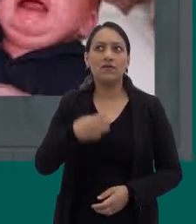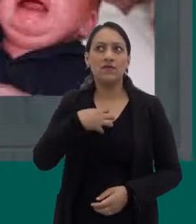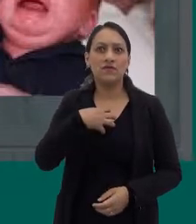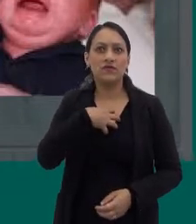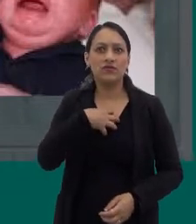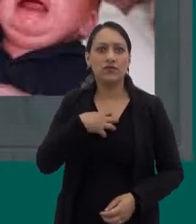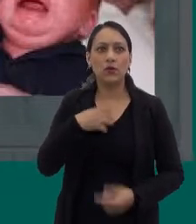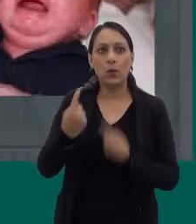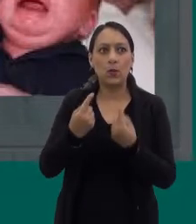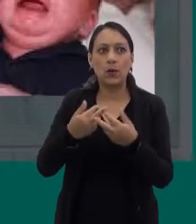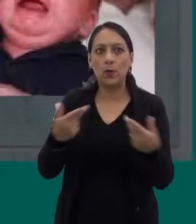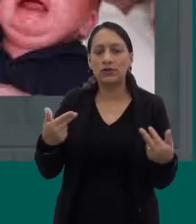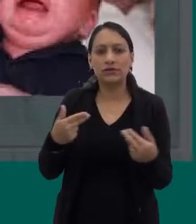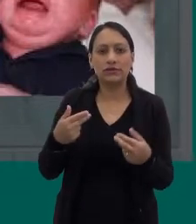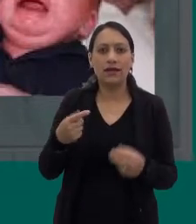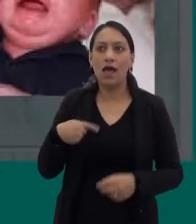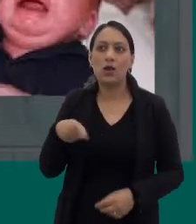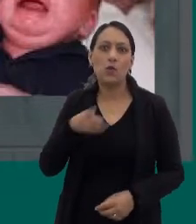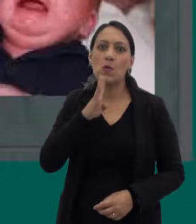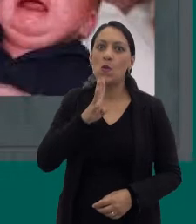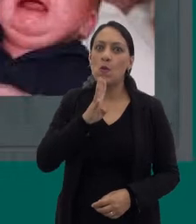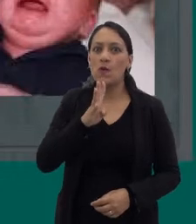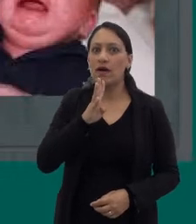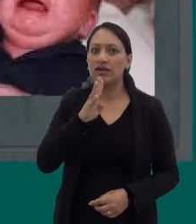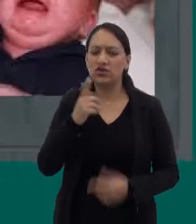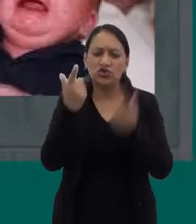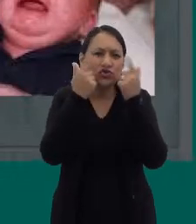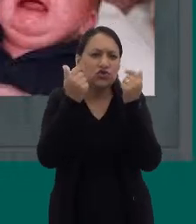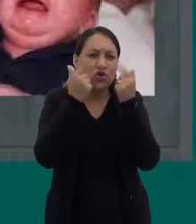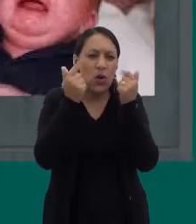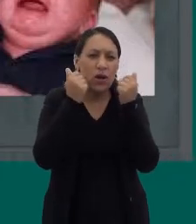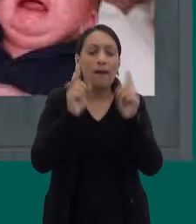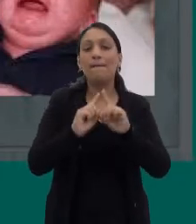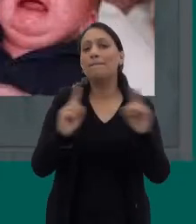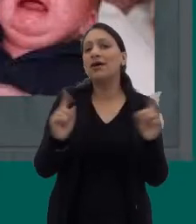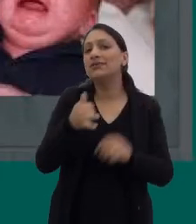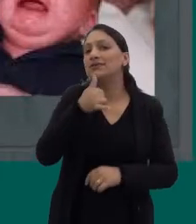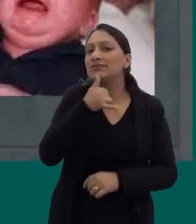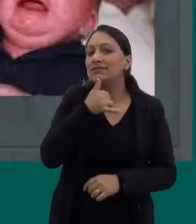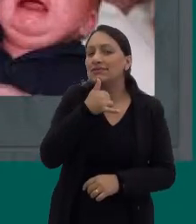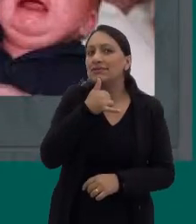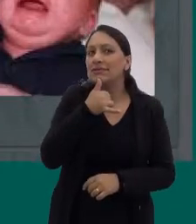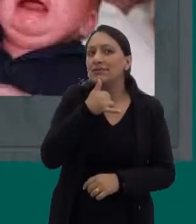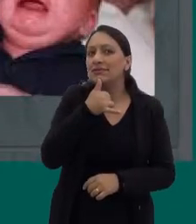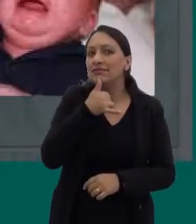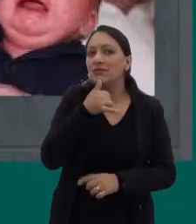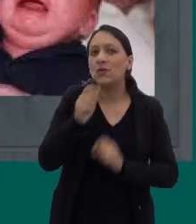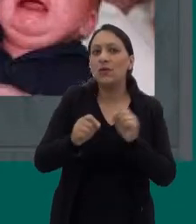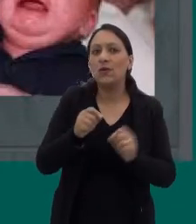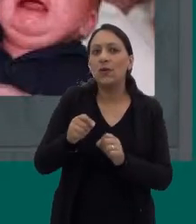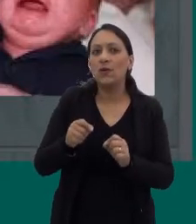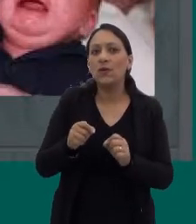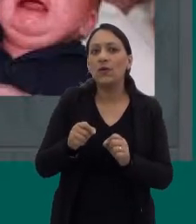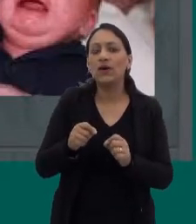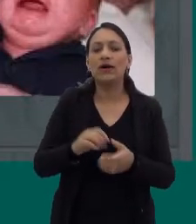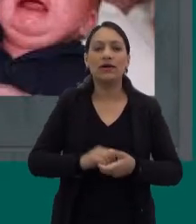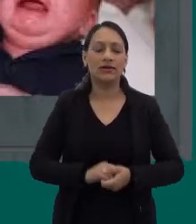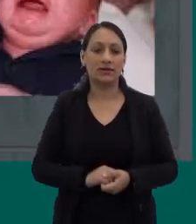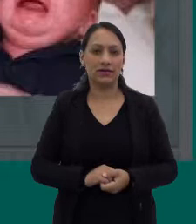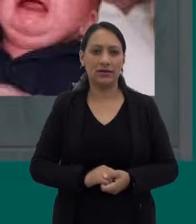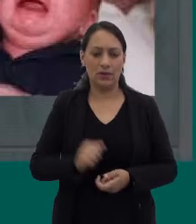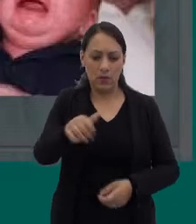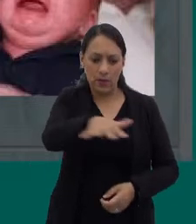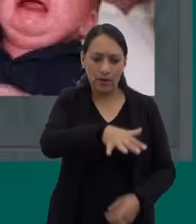ele está chorando, mas, infelizmente, ele encontra, por exemplo, pais, ou encontra um meio